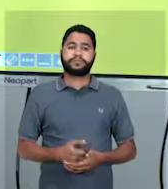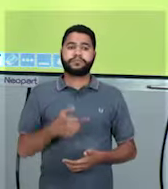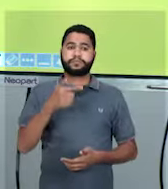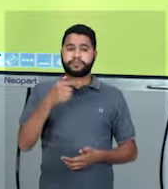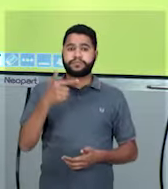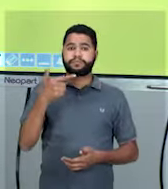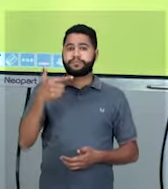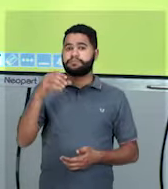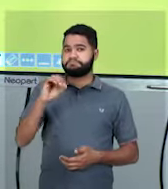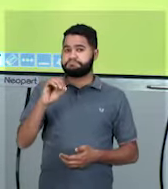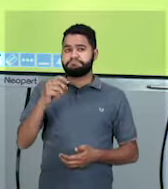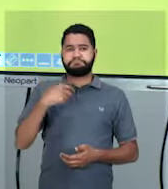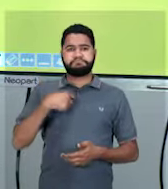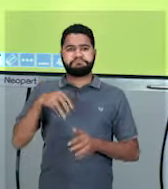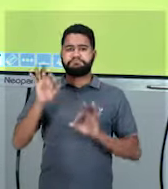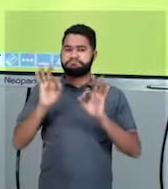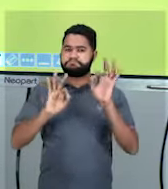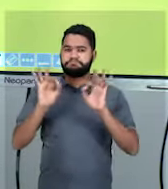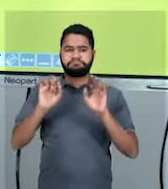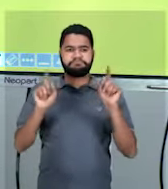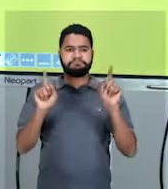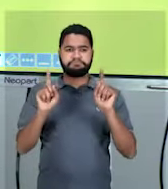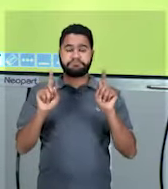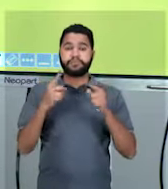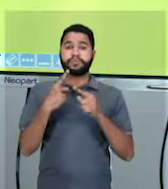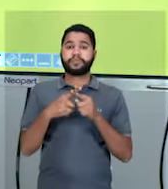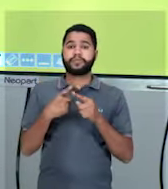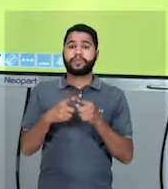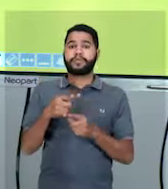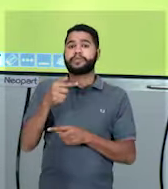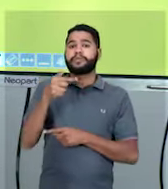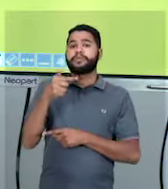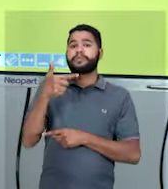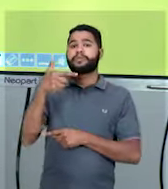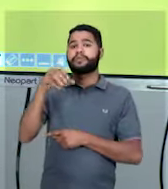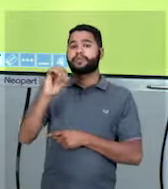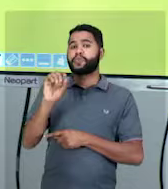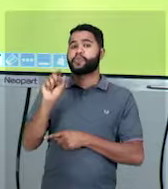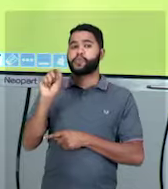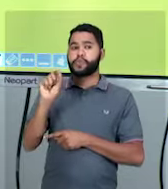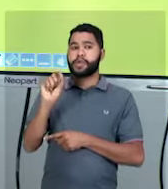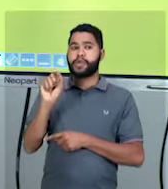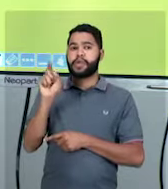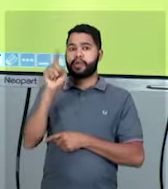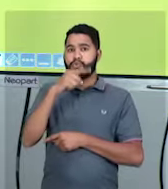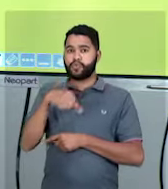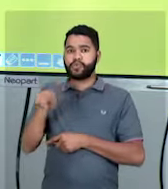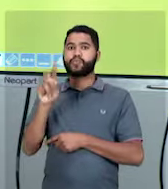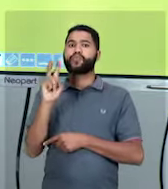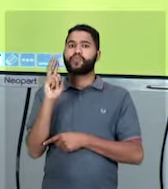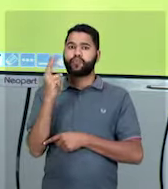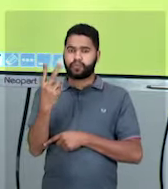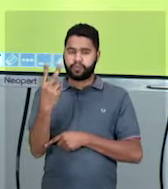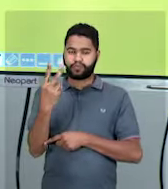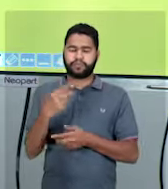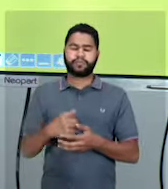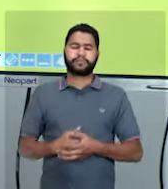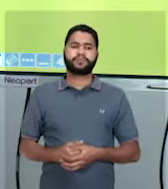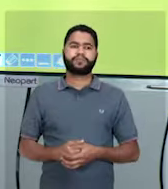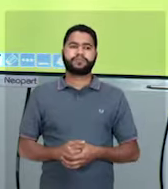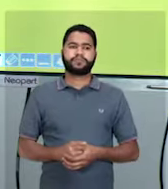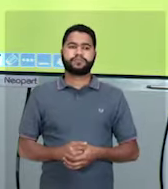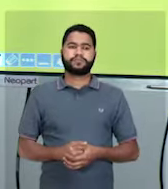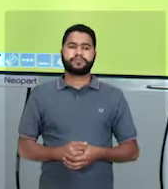720 também não vou fazer, porque 720 seria o quê? 2 voltas, não é isso? Uma volta 360, segunda